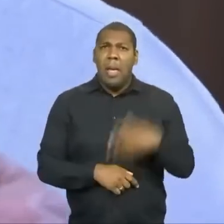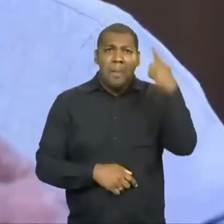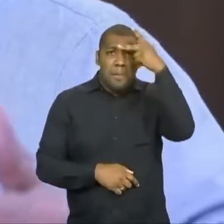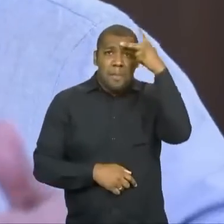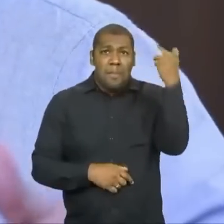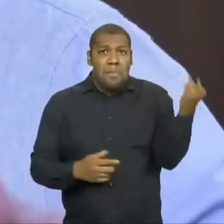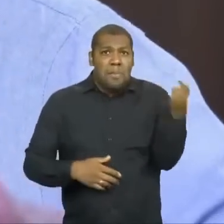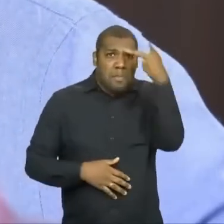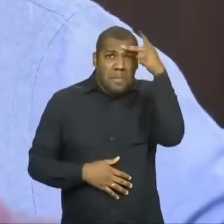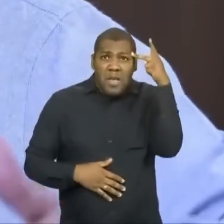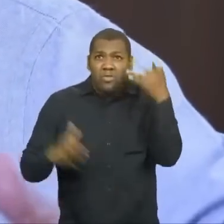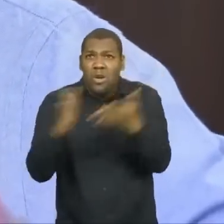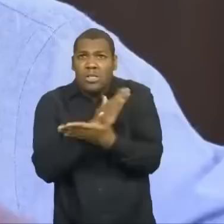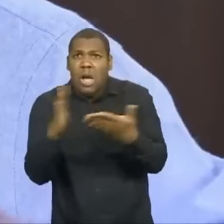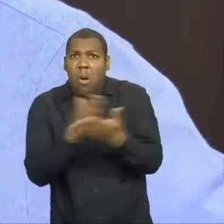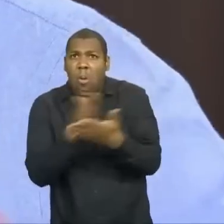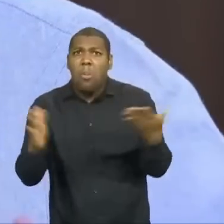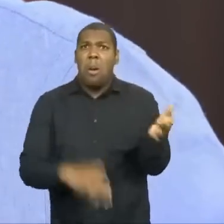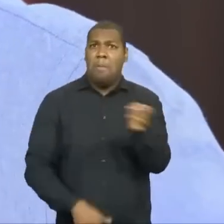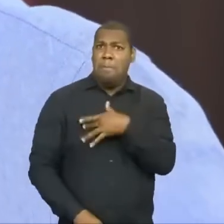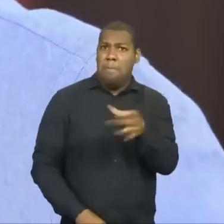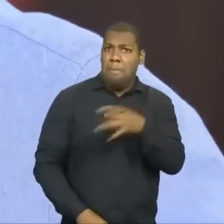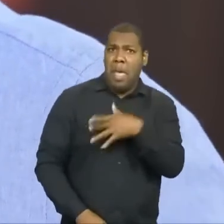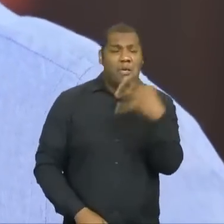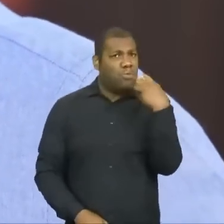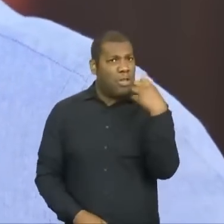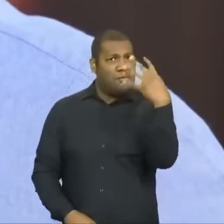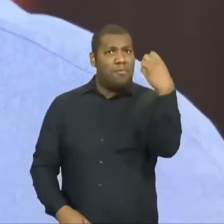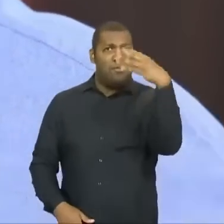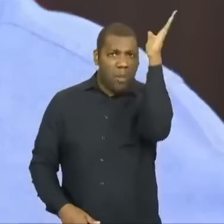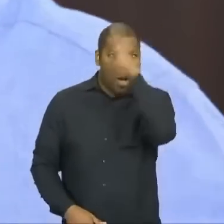está convencendo a noiva, nós vamos casar, meu amor, e vamos passar a lua de